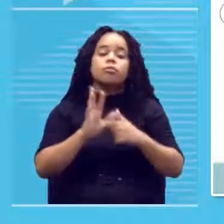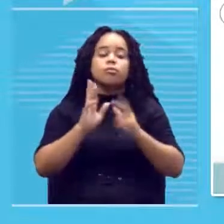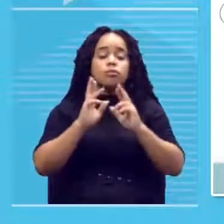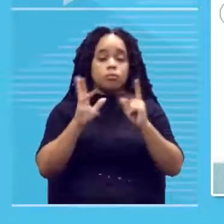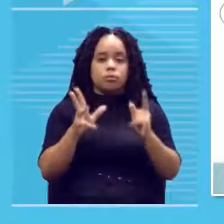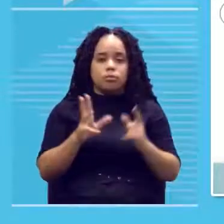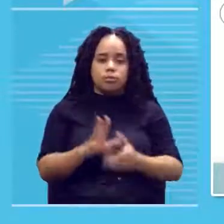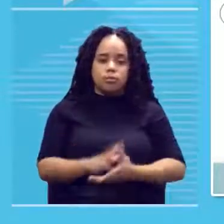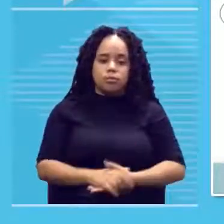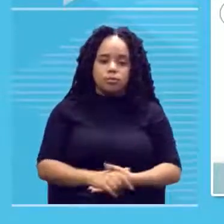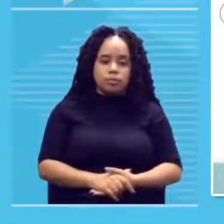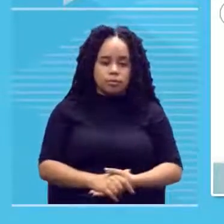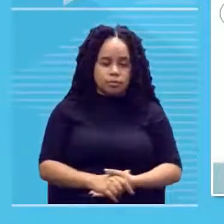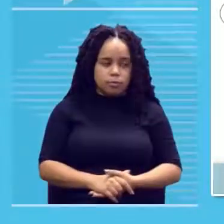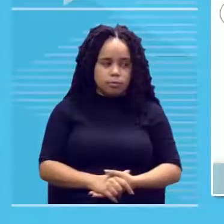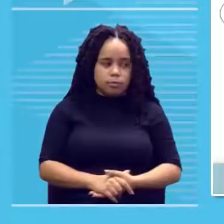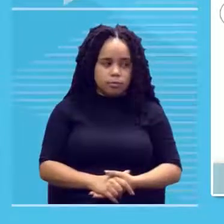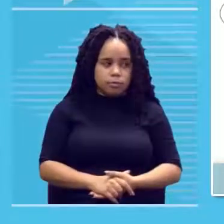ok